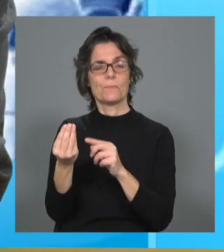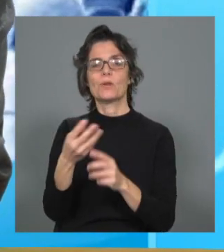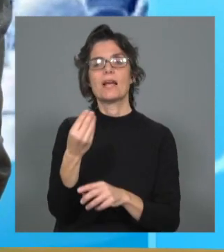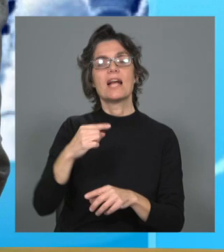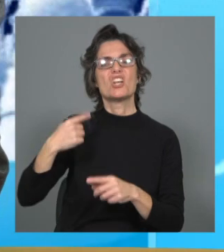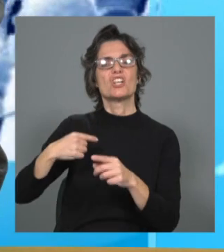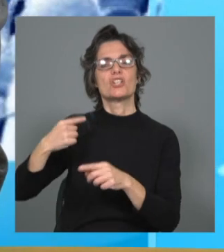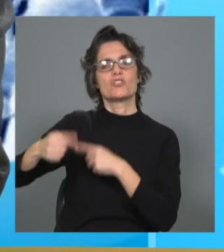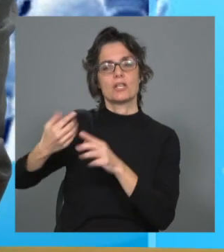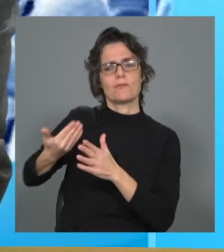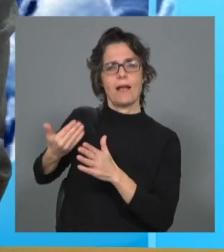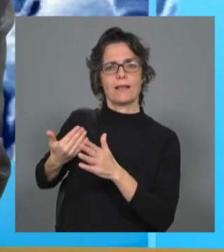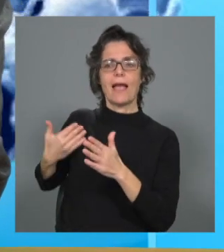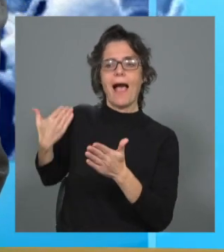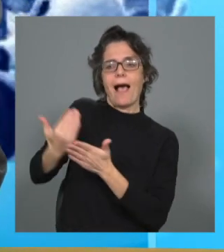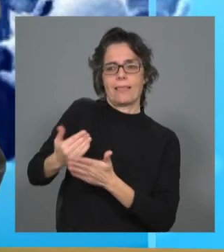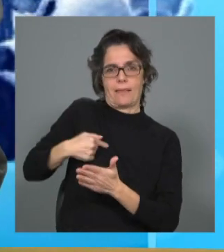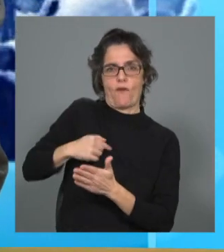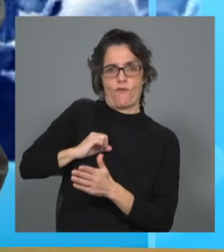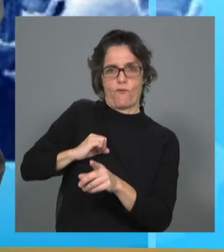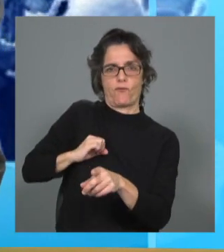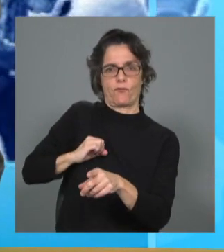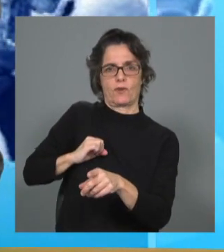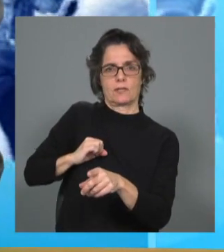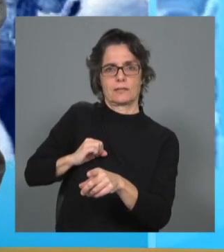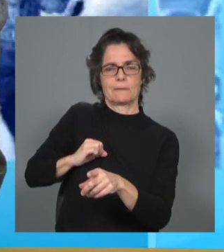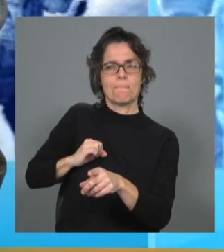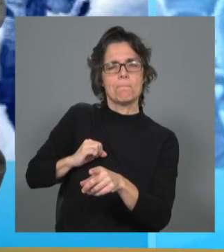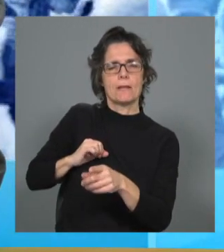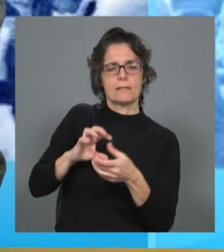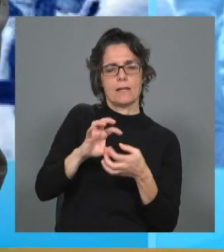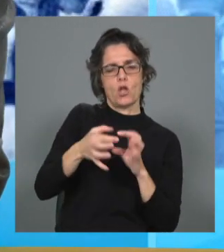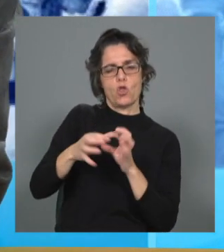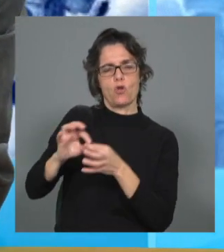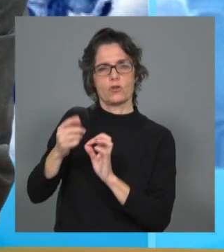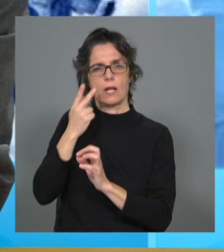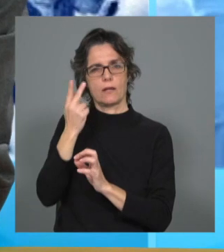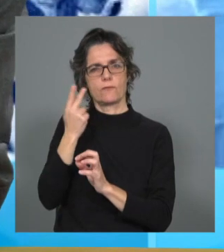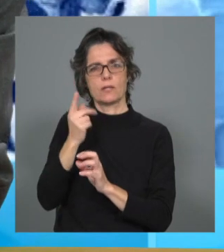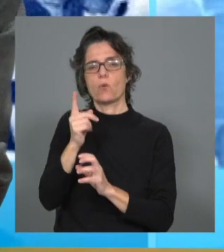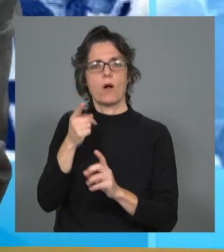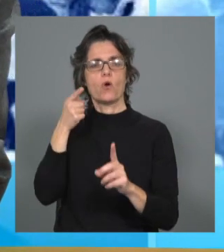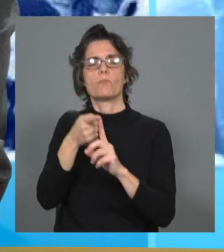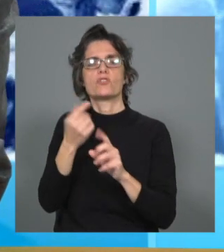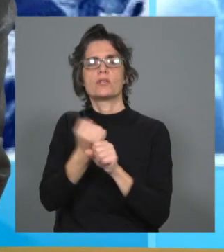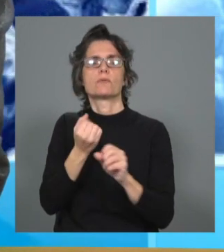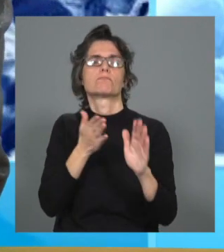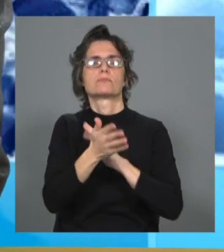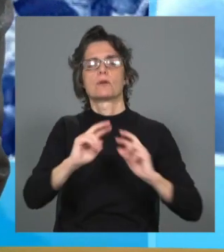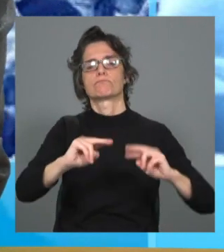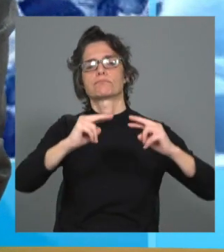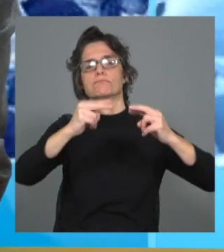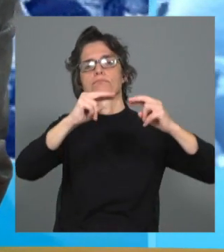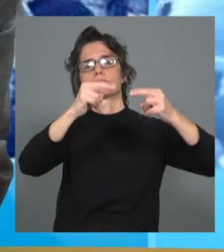antigas, digamos que até à minha, a lógica de vida era encontrar um emprego e fazer carreira nesse